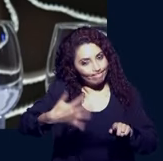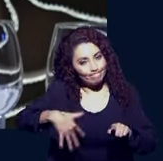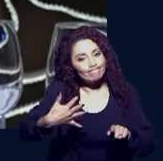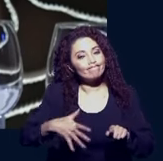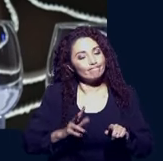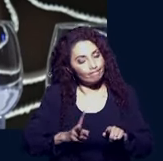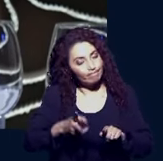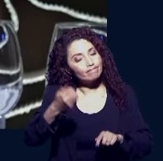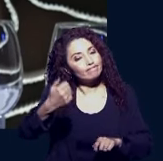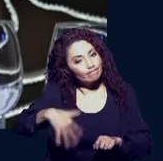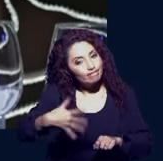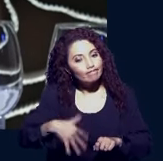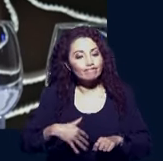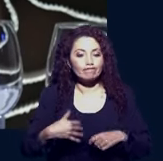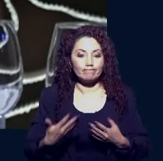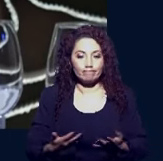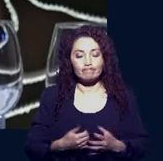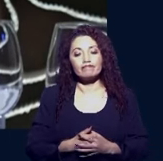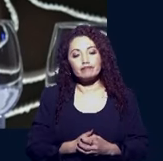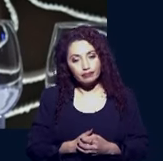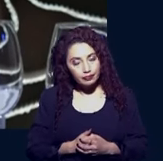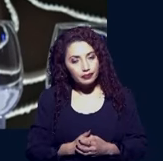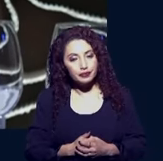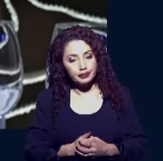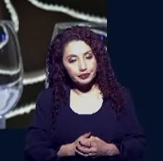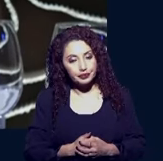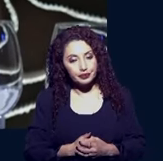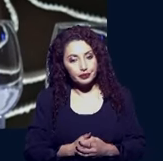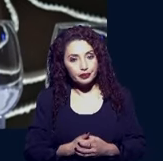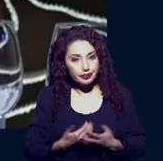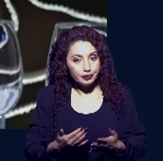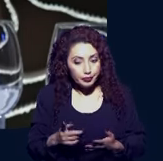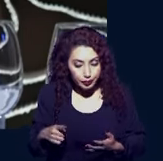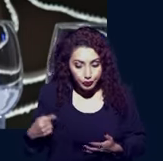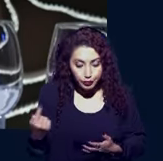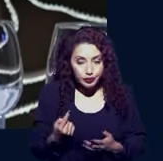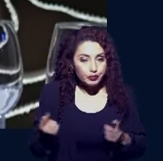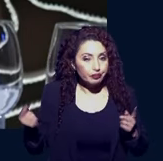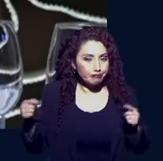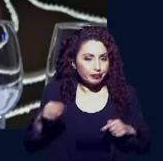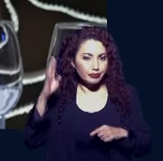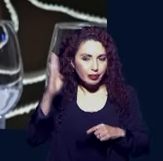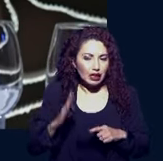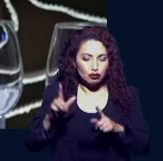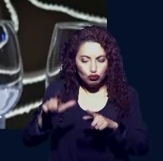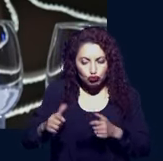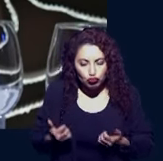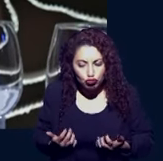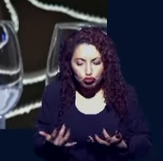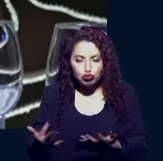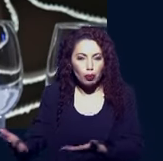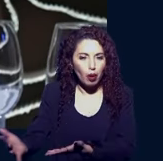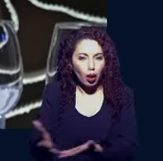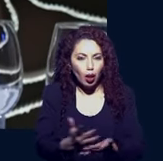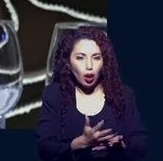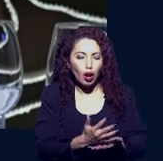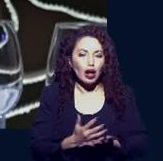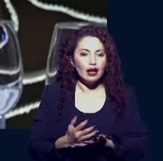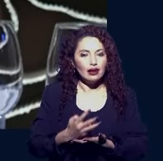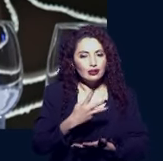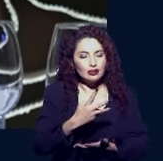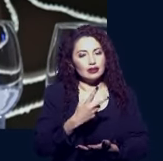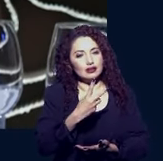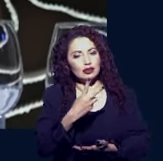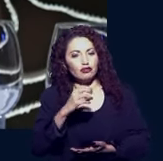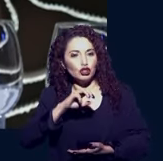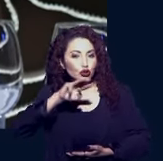significativo é quase inconcebível que com uma produção como a nossa de 320 milhões de toneladas a gente ainda ter